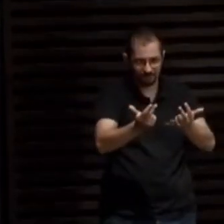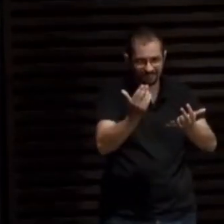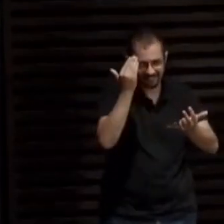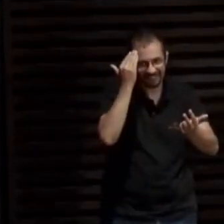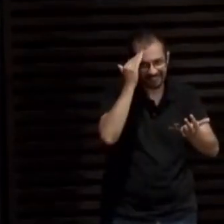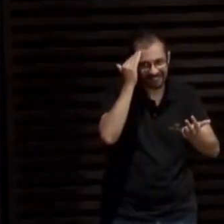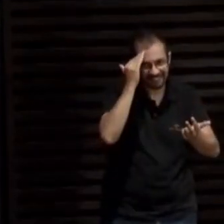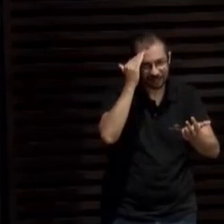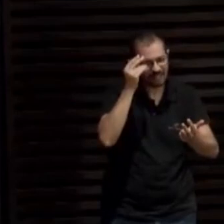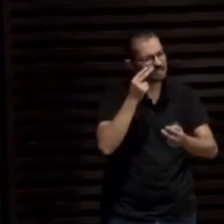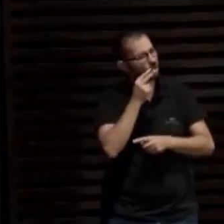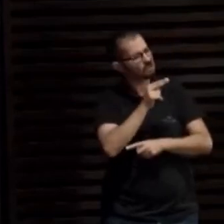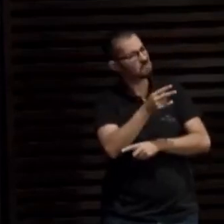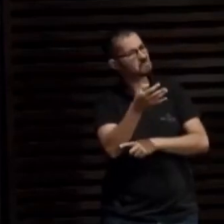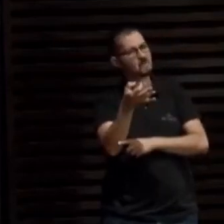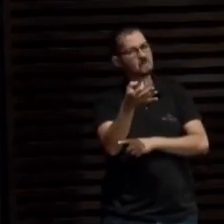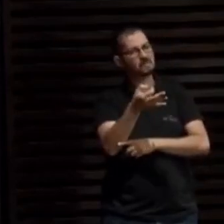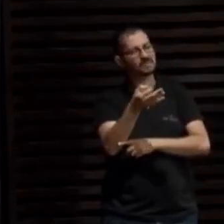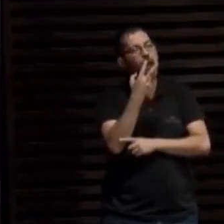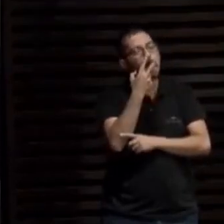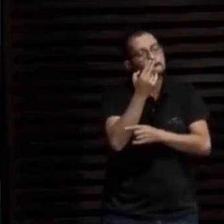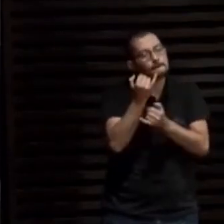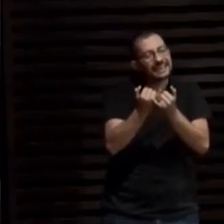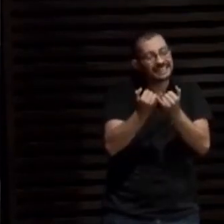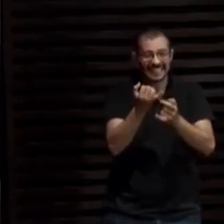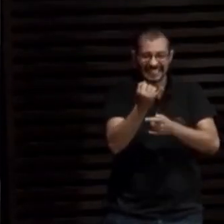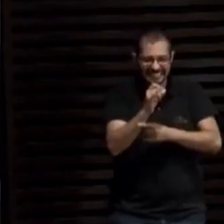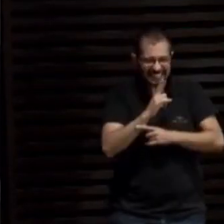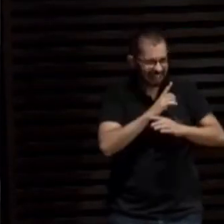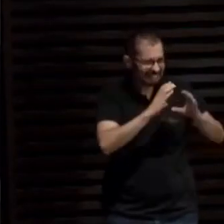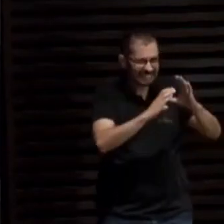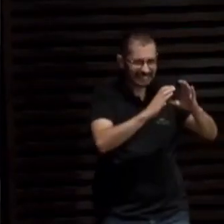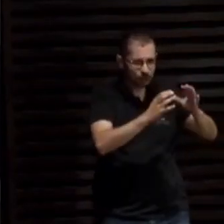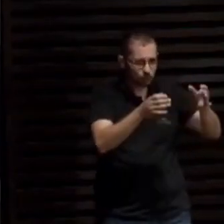variedades. E quando eles estão afinados,